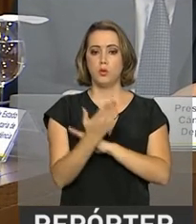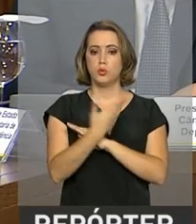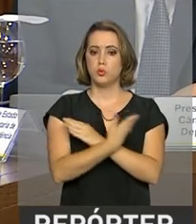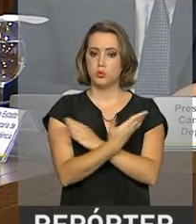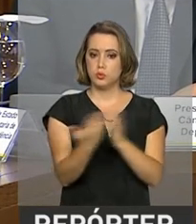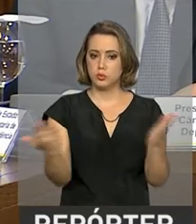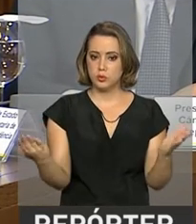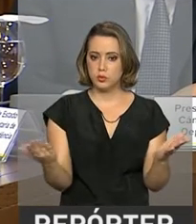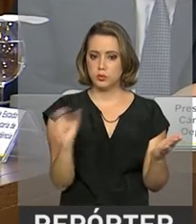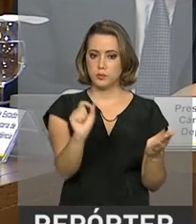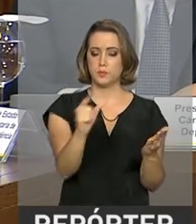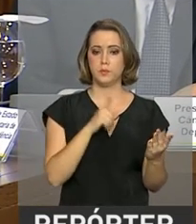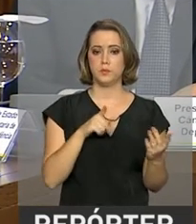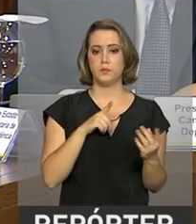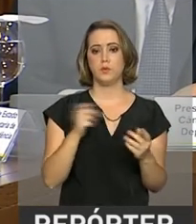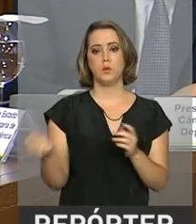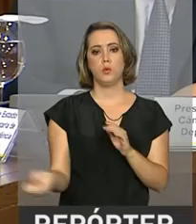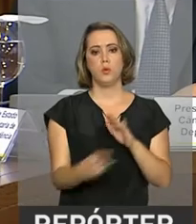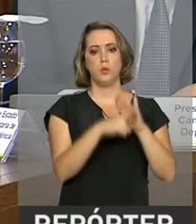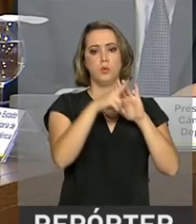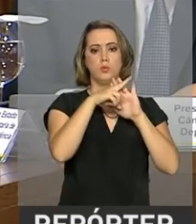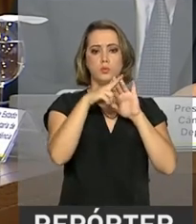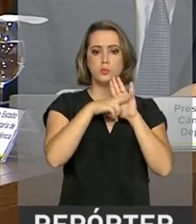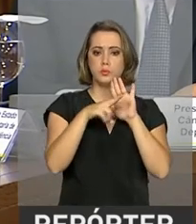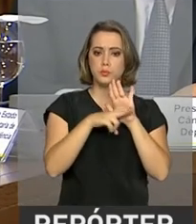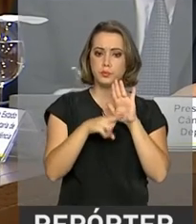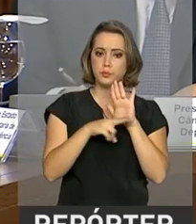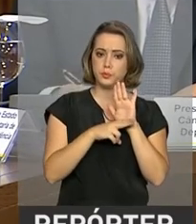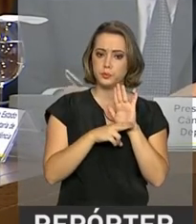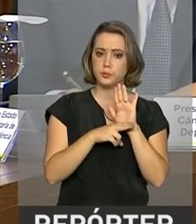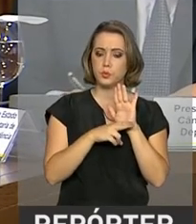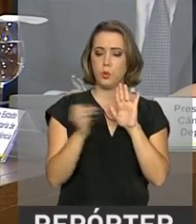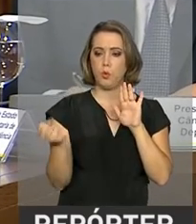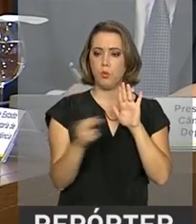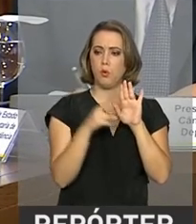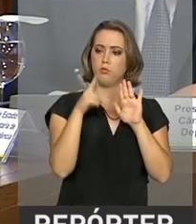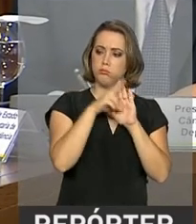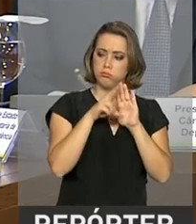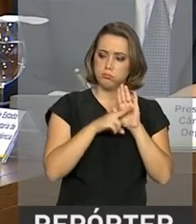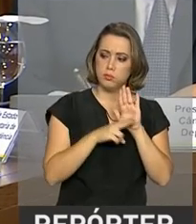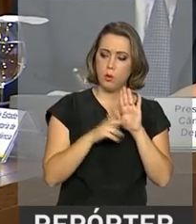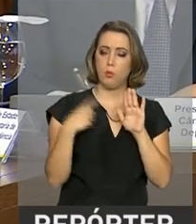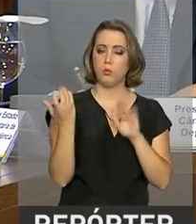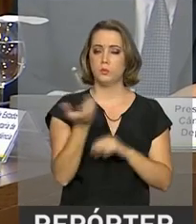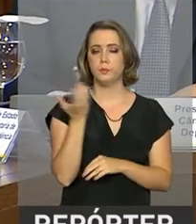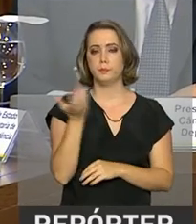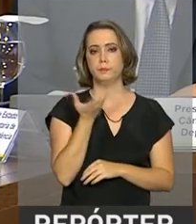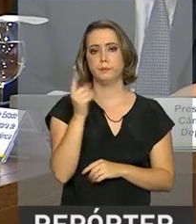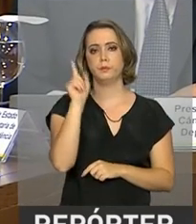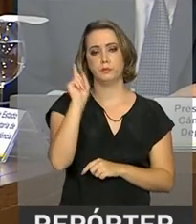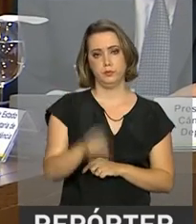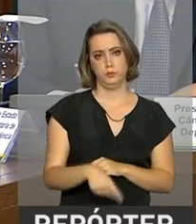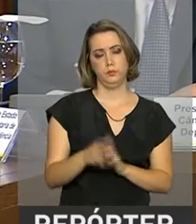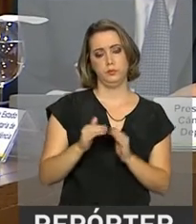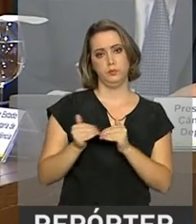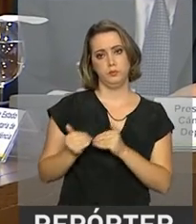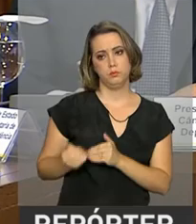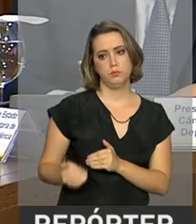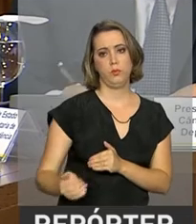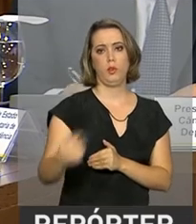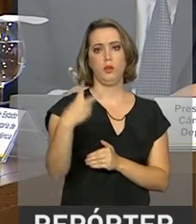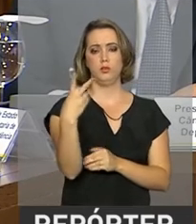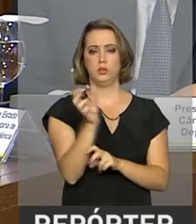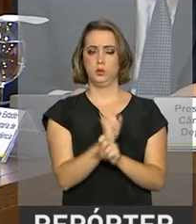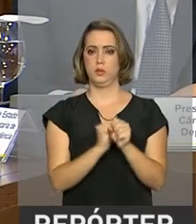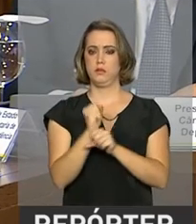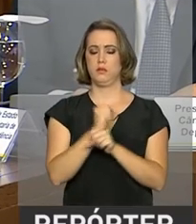como um reformista nível das reformas o que mais desejamos é precisamente ao longo desses dois anos